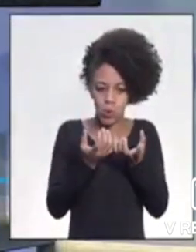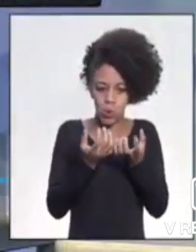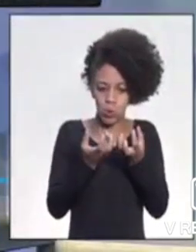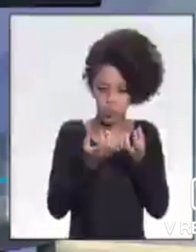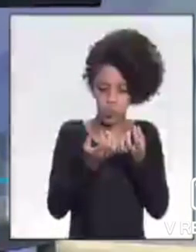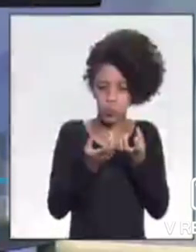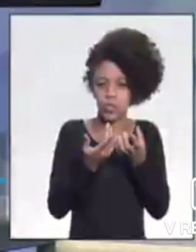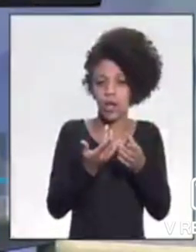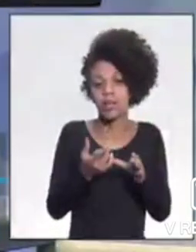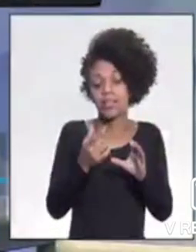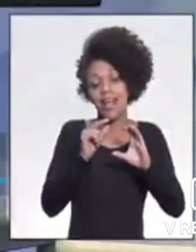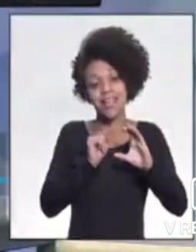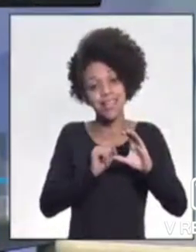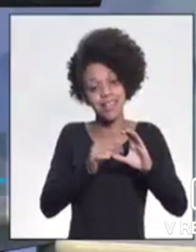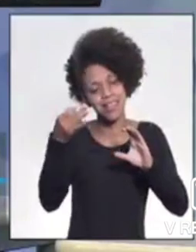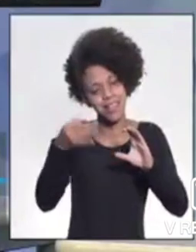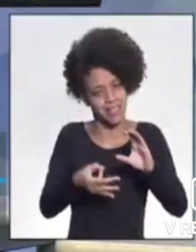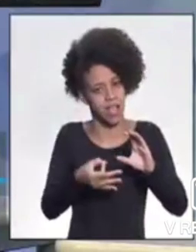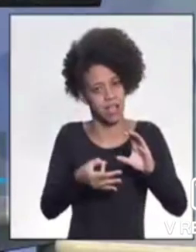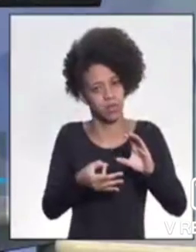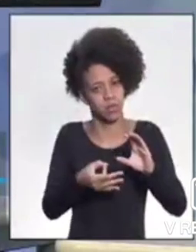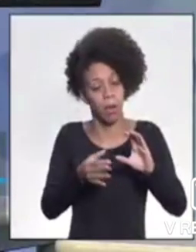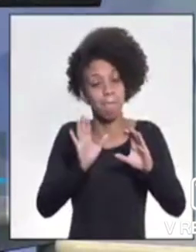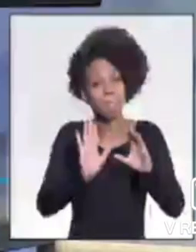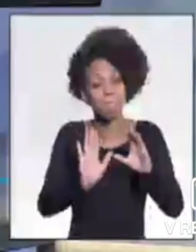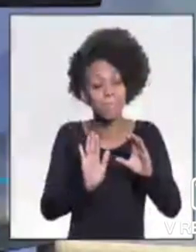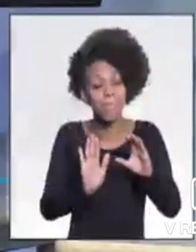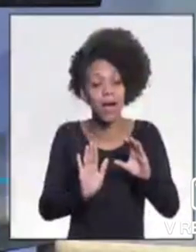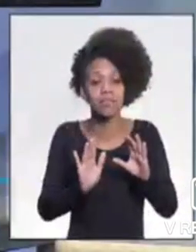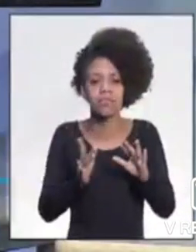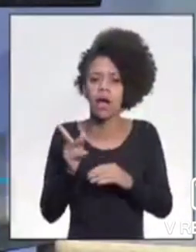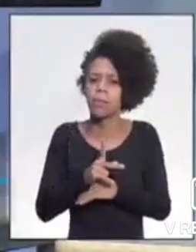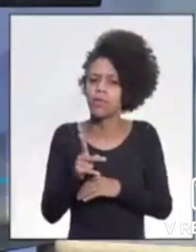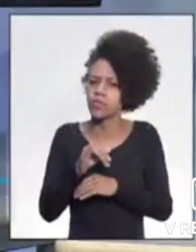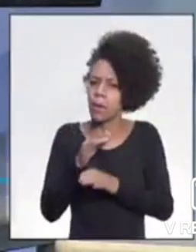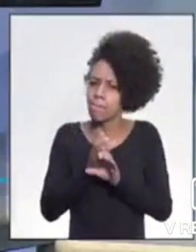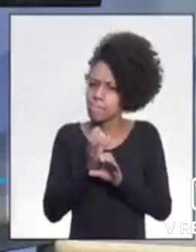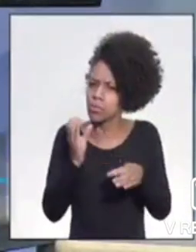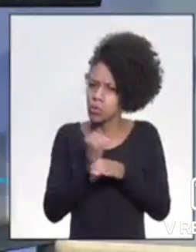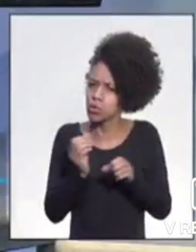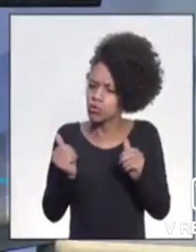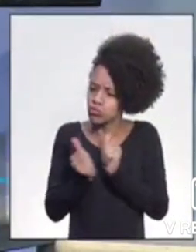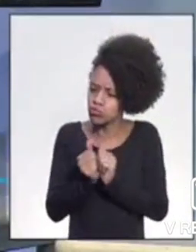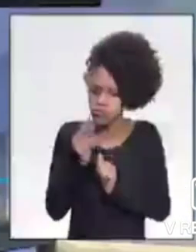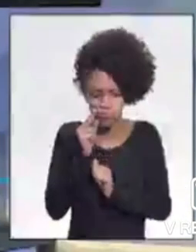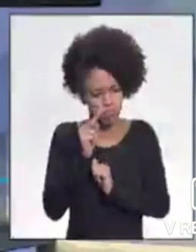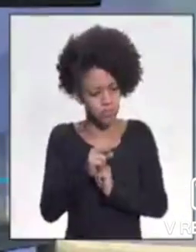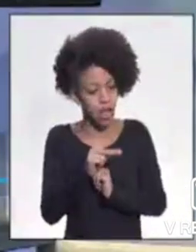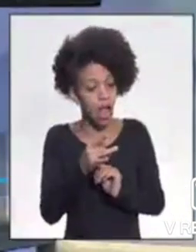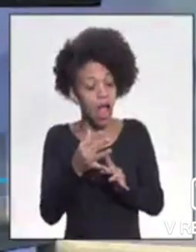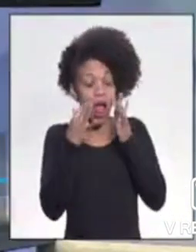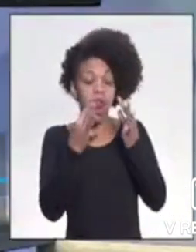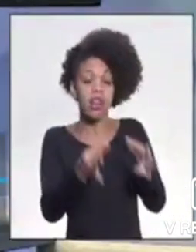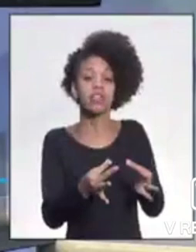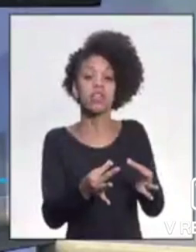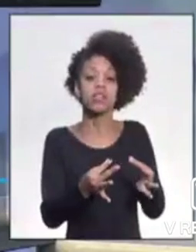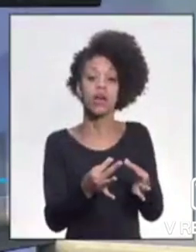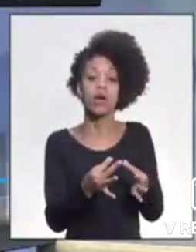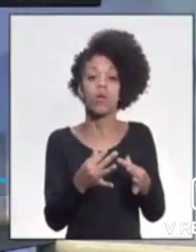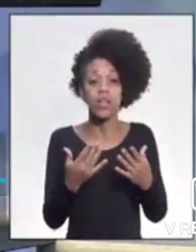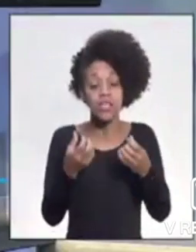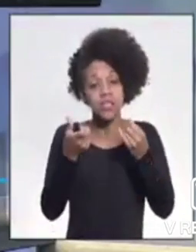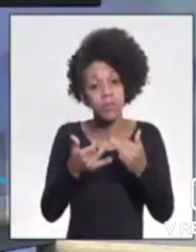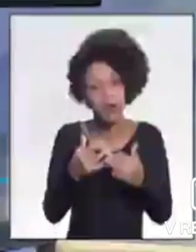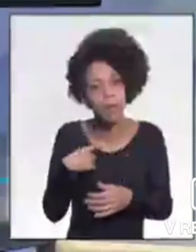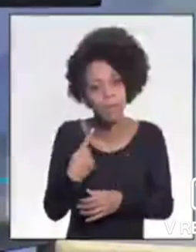que estava assinalada era item C. Só que até a professora de biologia que estava conosco, ela chamou a atenção e